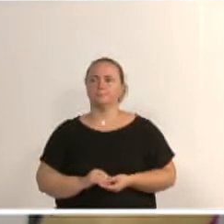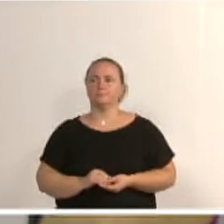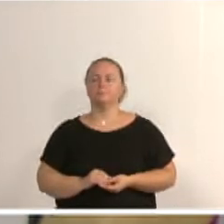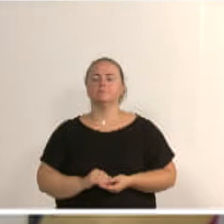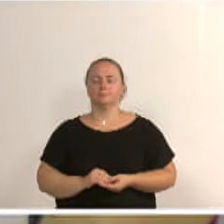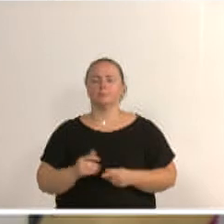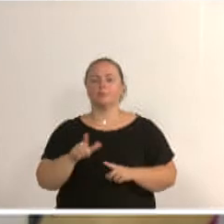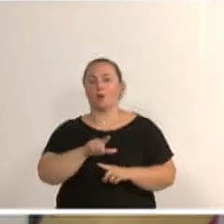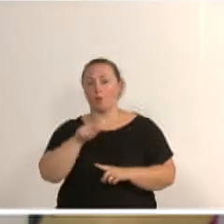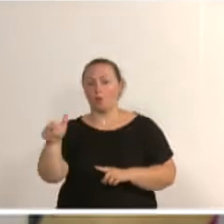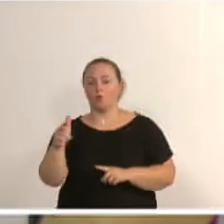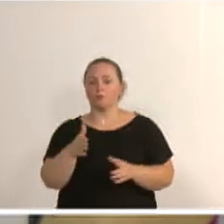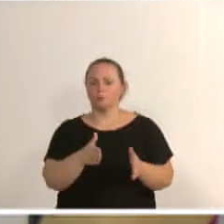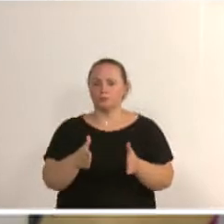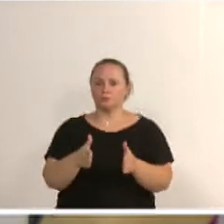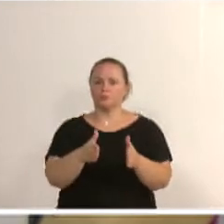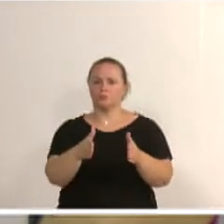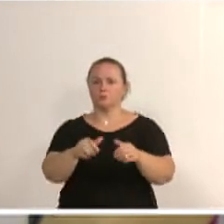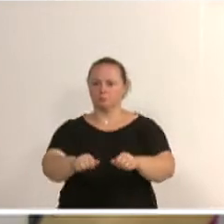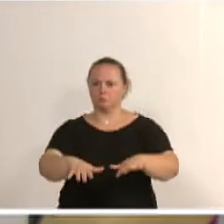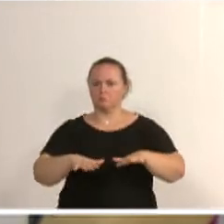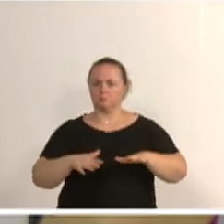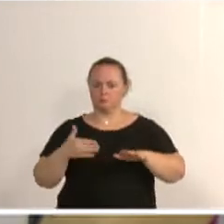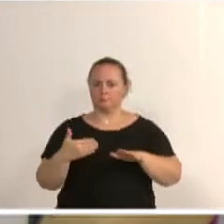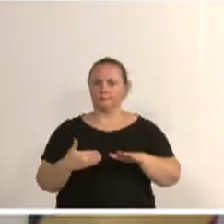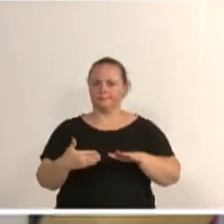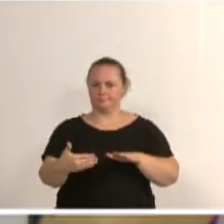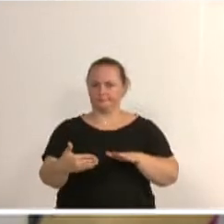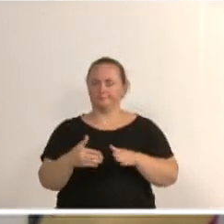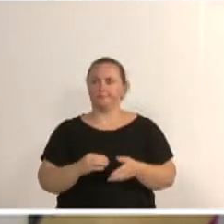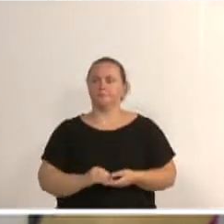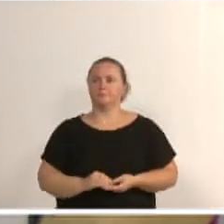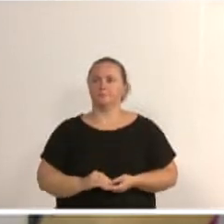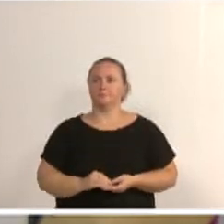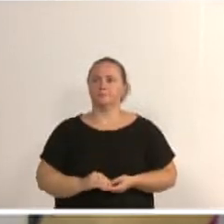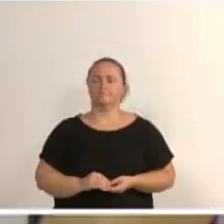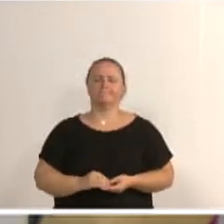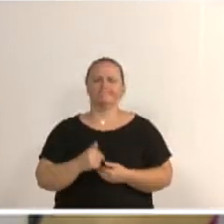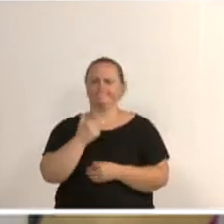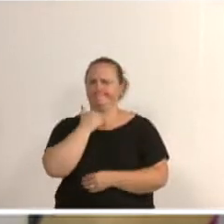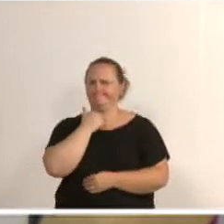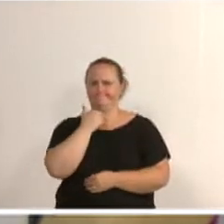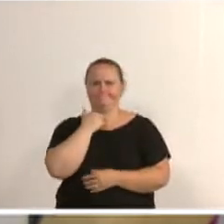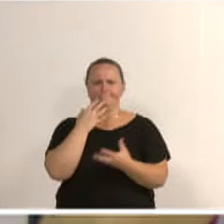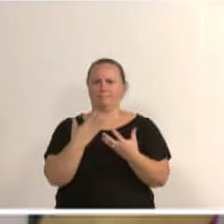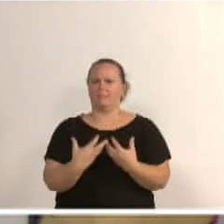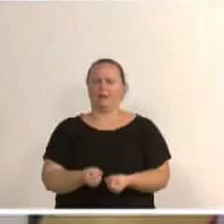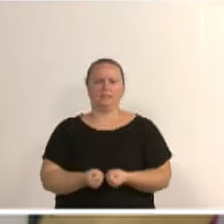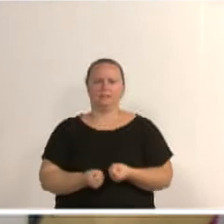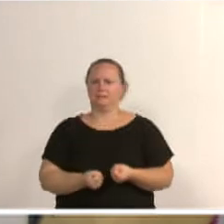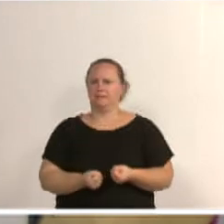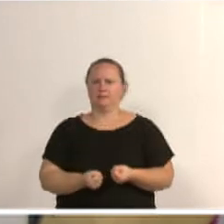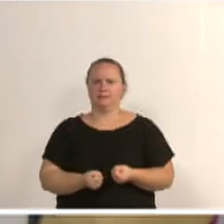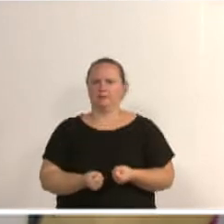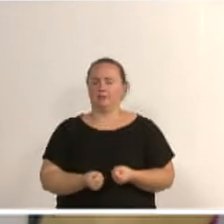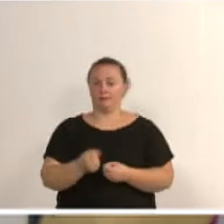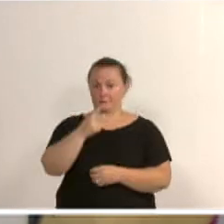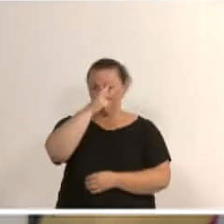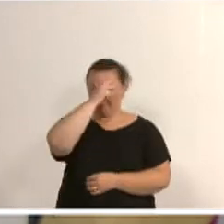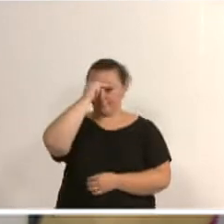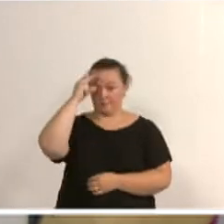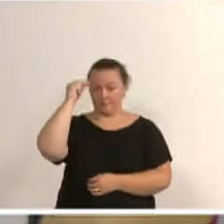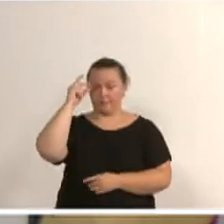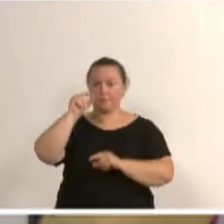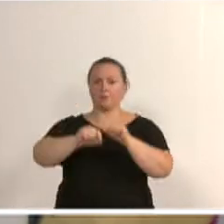de encaminhamento para essa audiência, é que também não é mais possível nem admissível que a prefeitura se omita